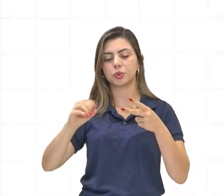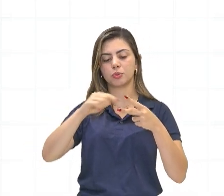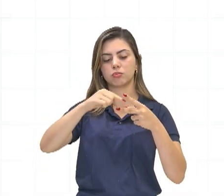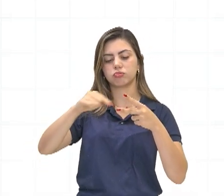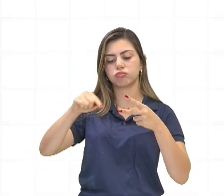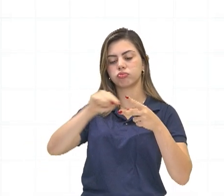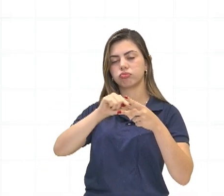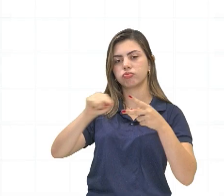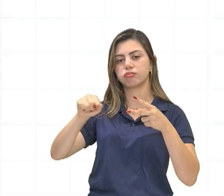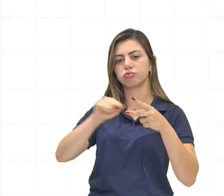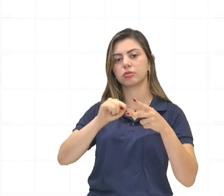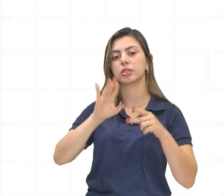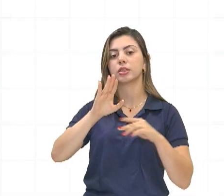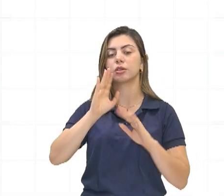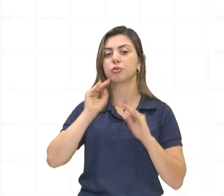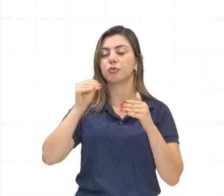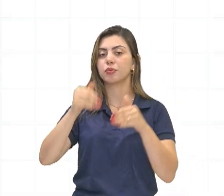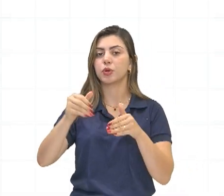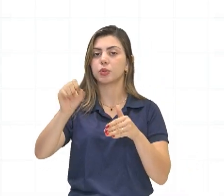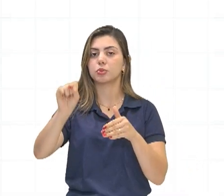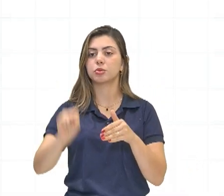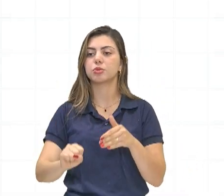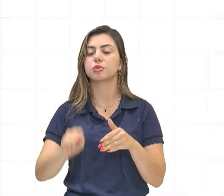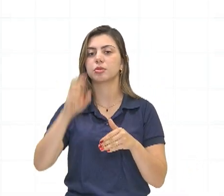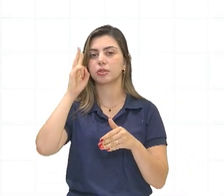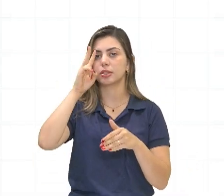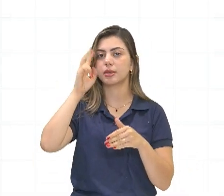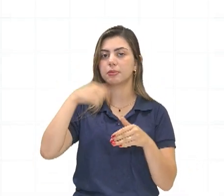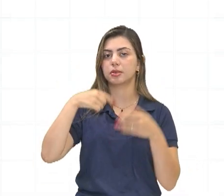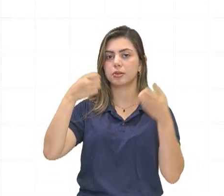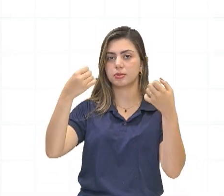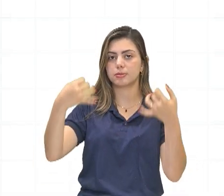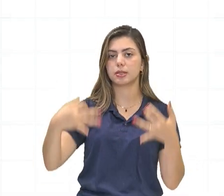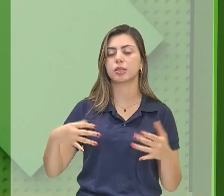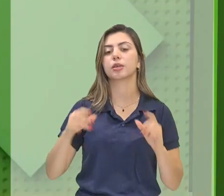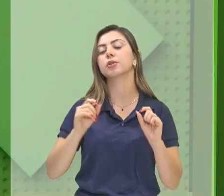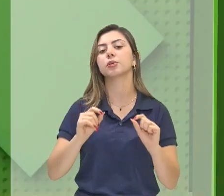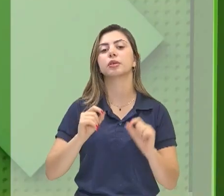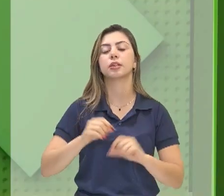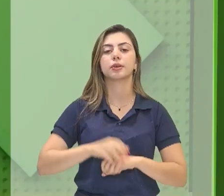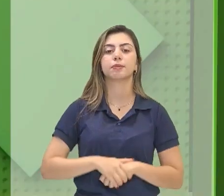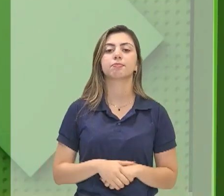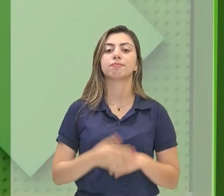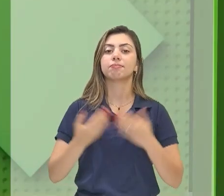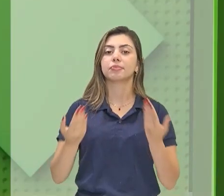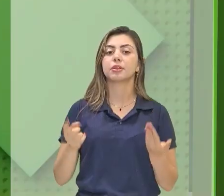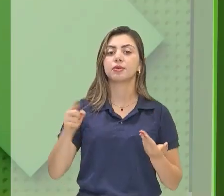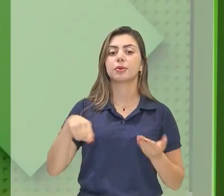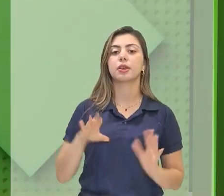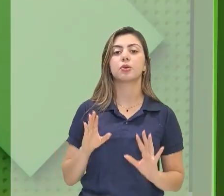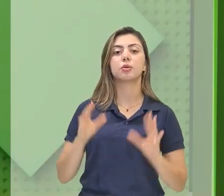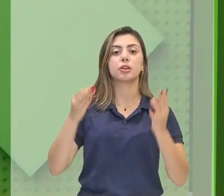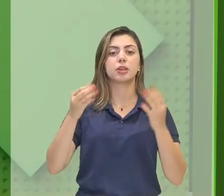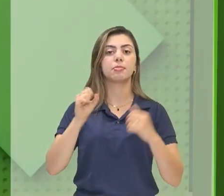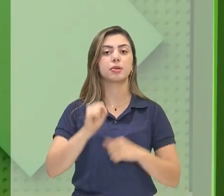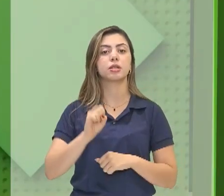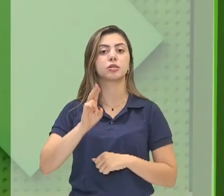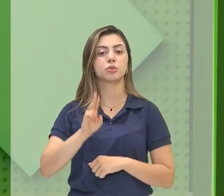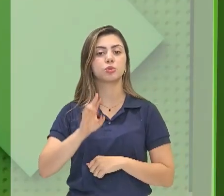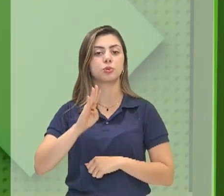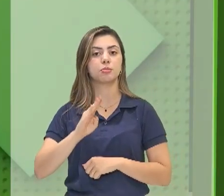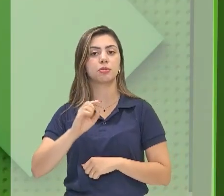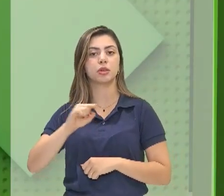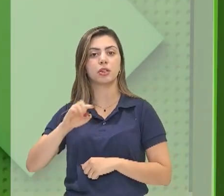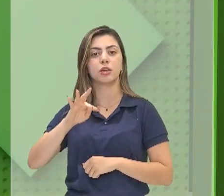a essa parte sul, como eu falei para vocês, é a questão do clima subtropical que existe no sul do